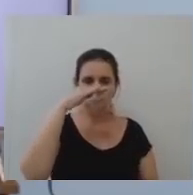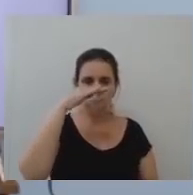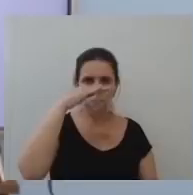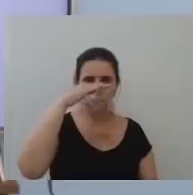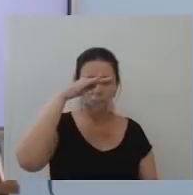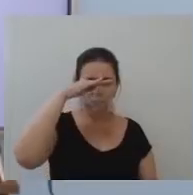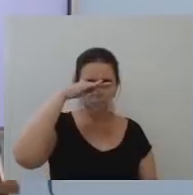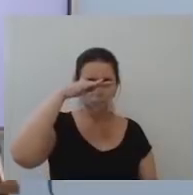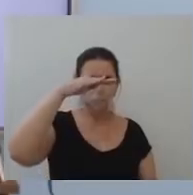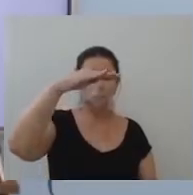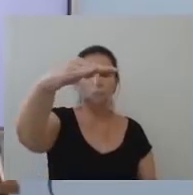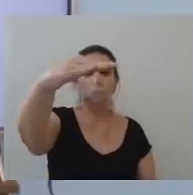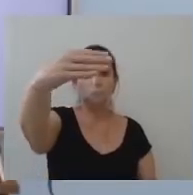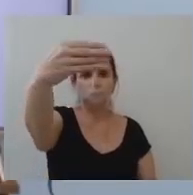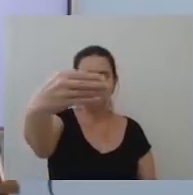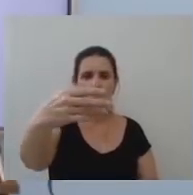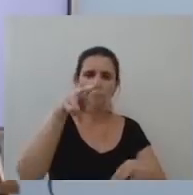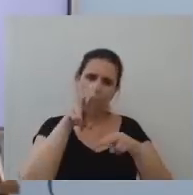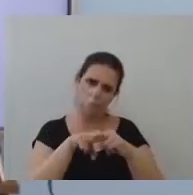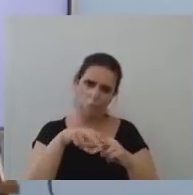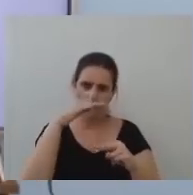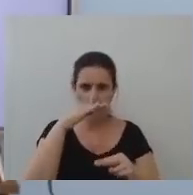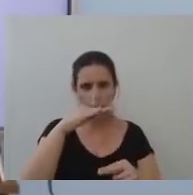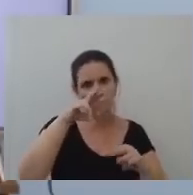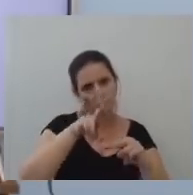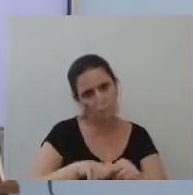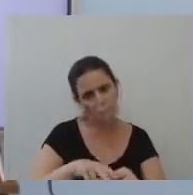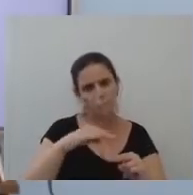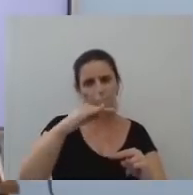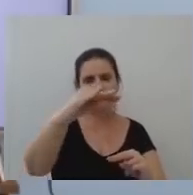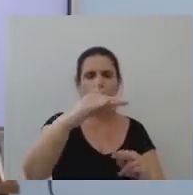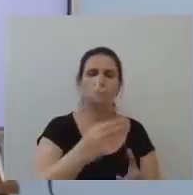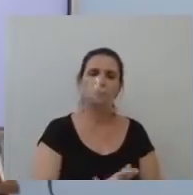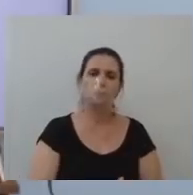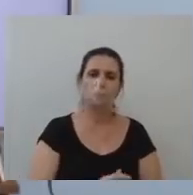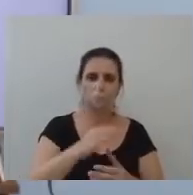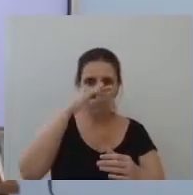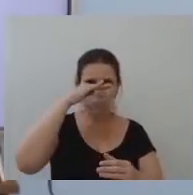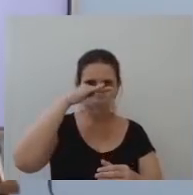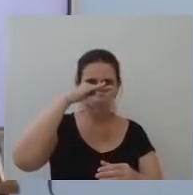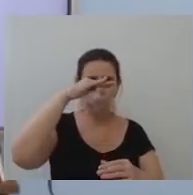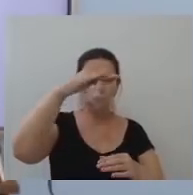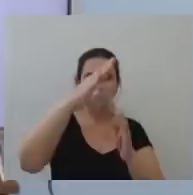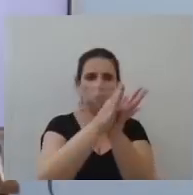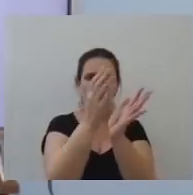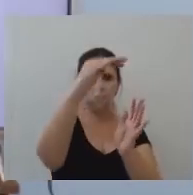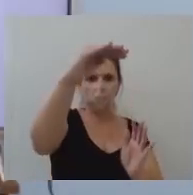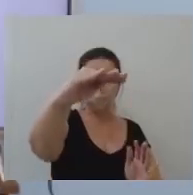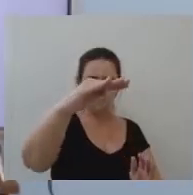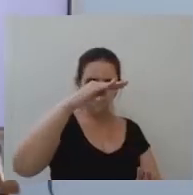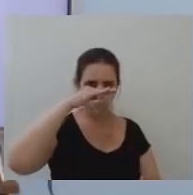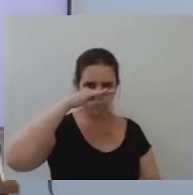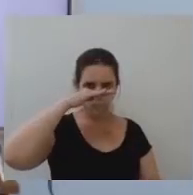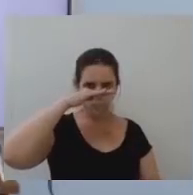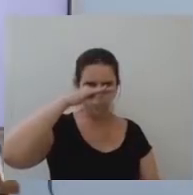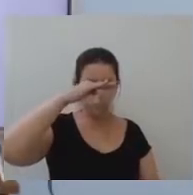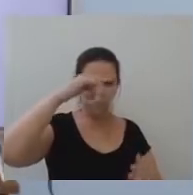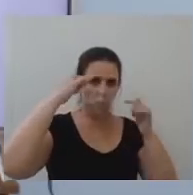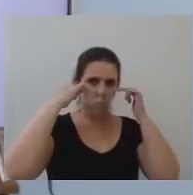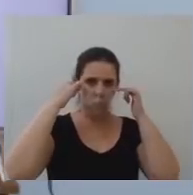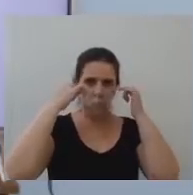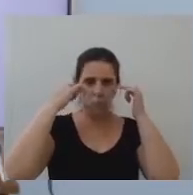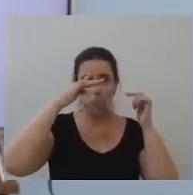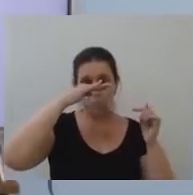do seu olho. Se você estiver sentado, obviamente você vai precisar de uma tem-fim, contanto que fique na altura mais ou menos do seu